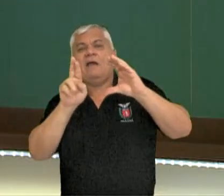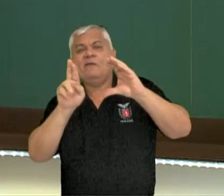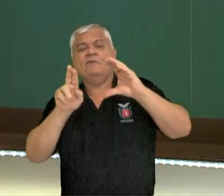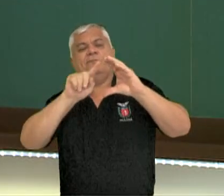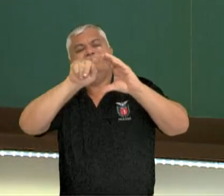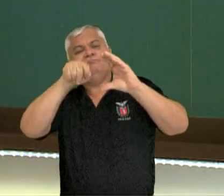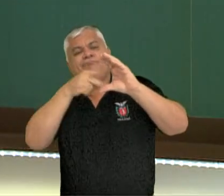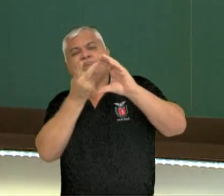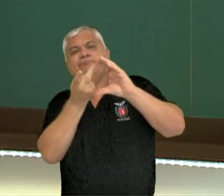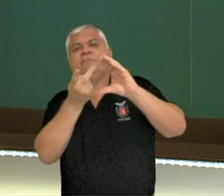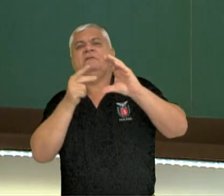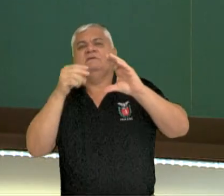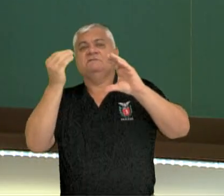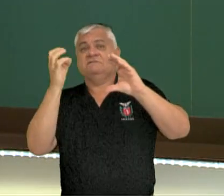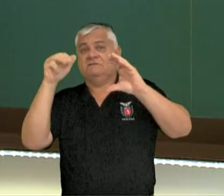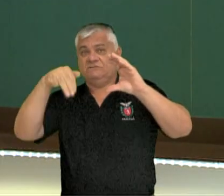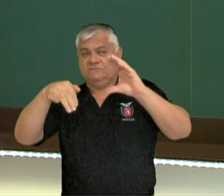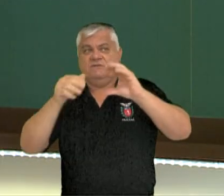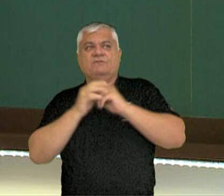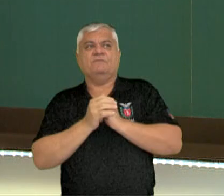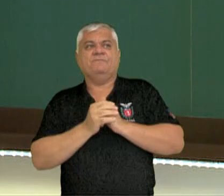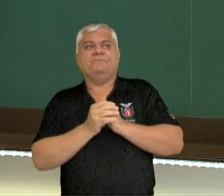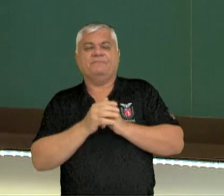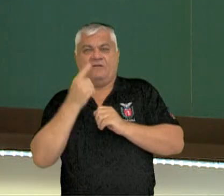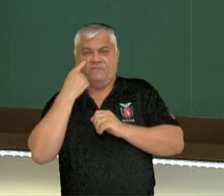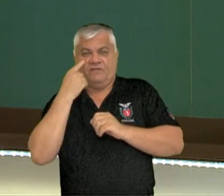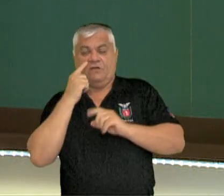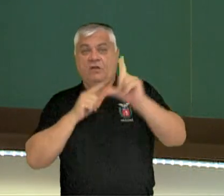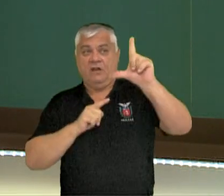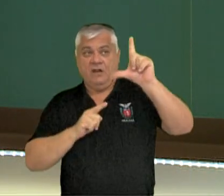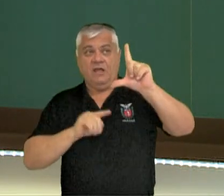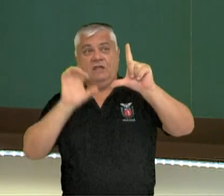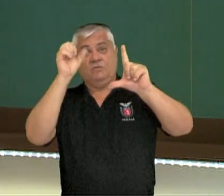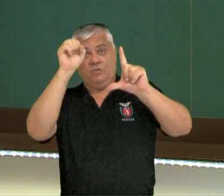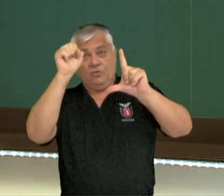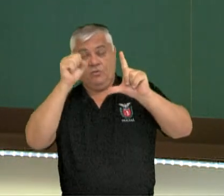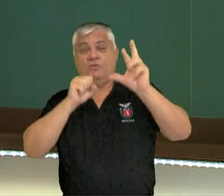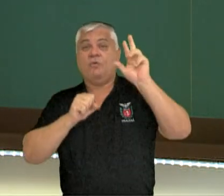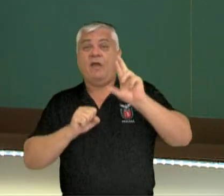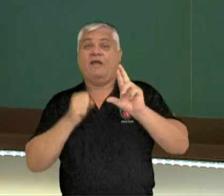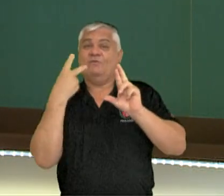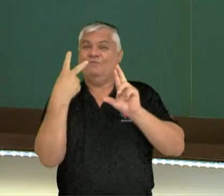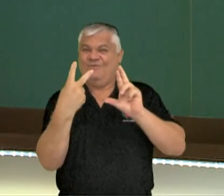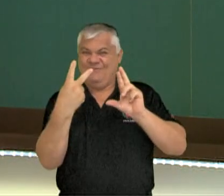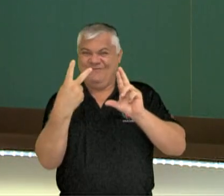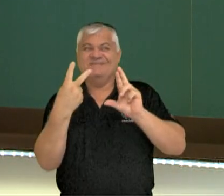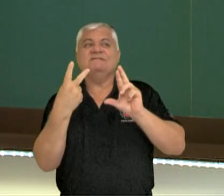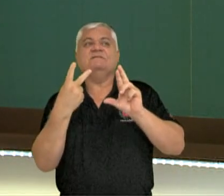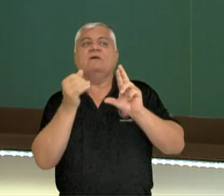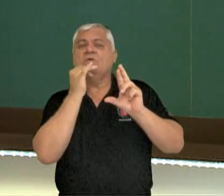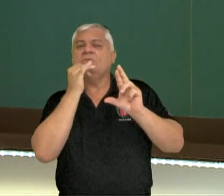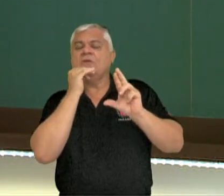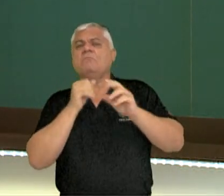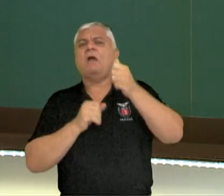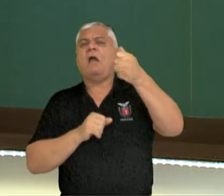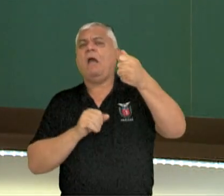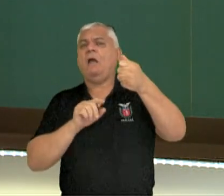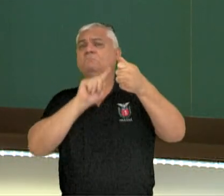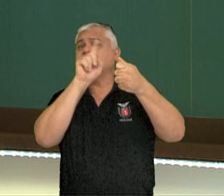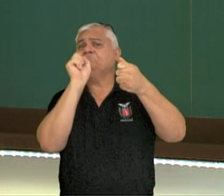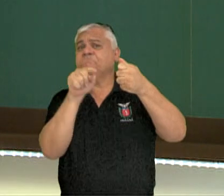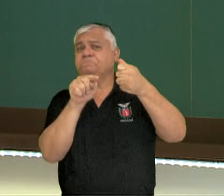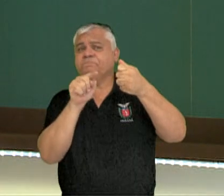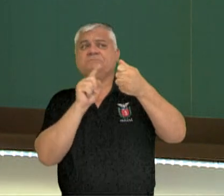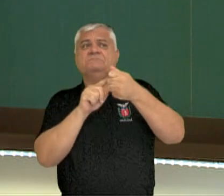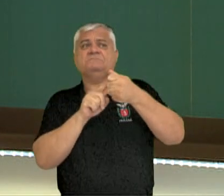raio dado em centímetros. Então, aqui eu deixei os dados, queremos o alfa dado em radianos, então, no comprimento